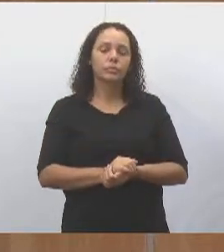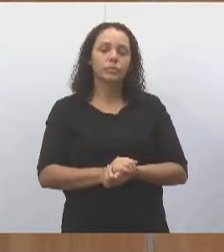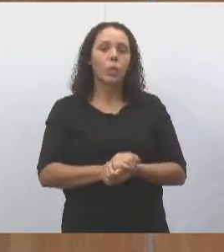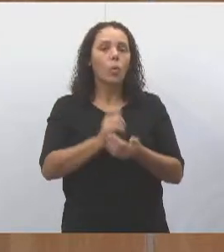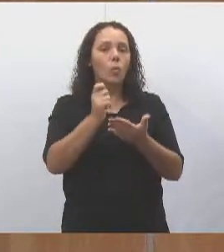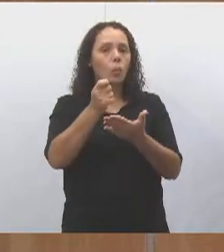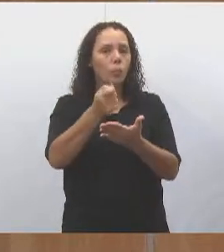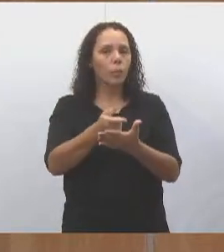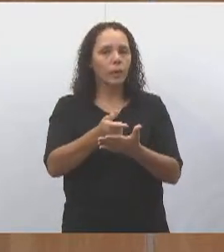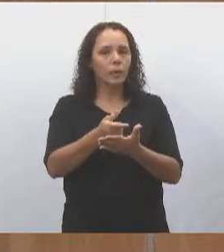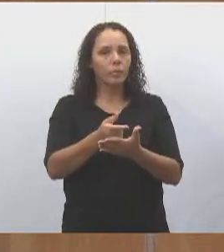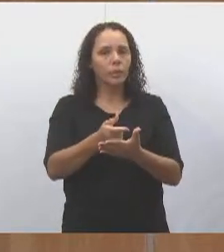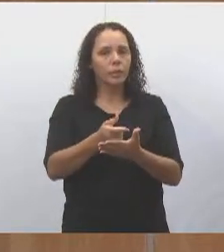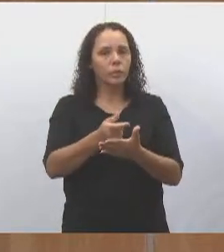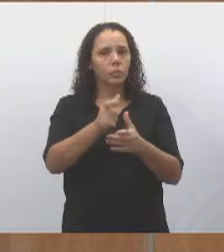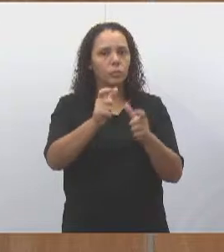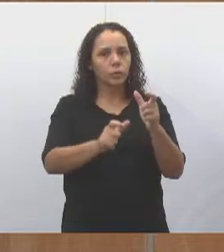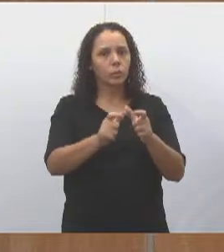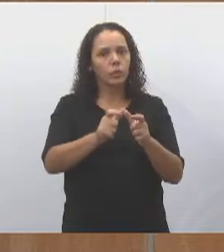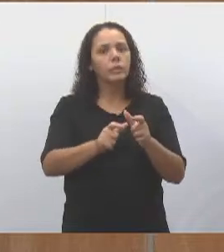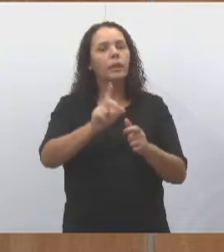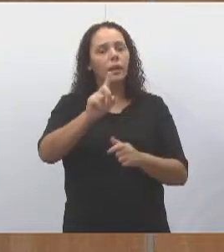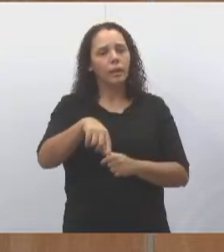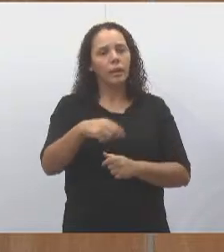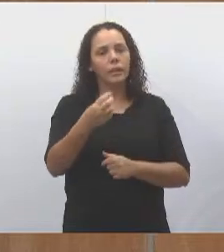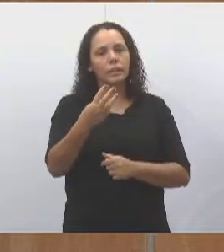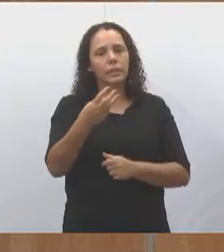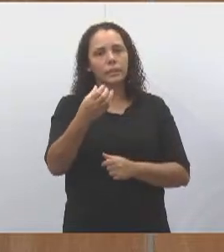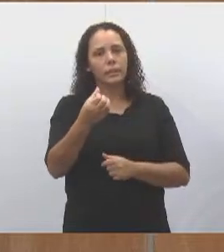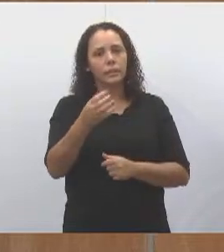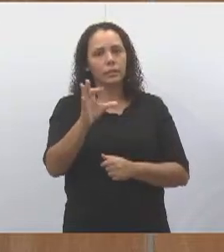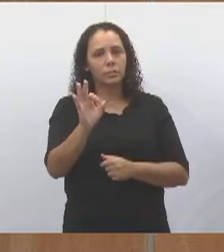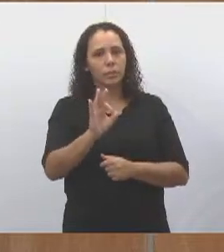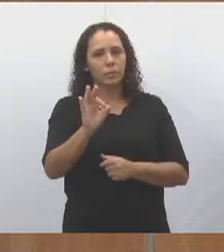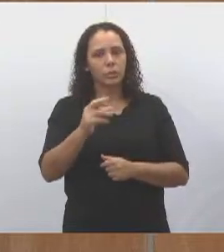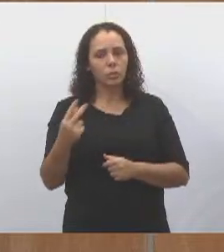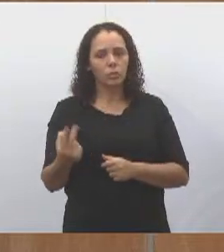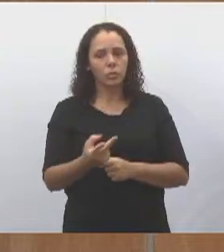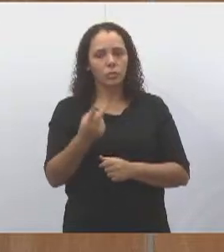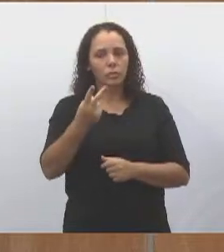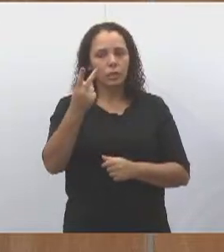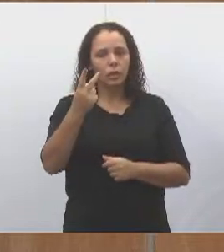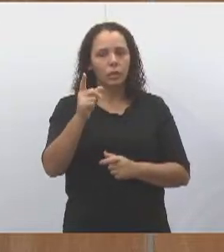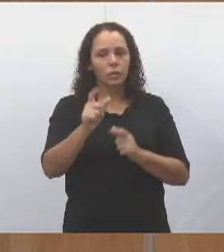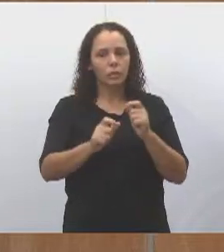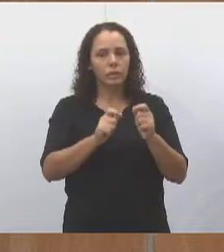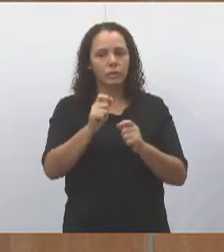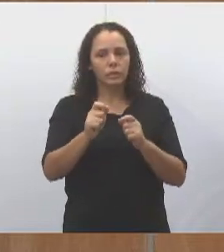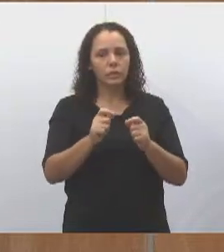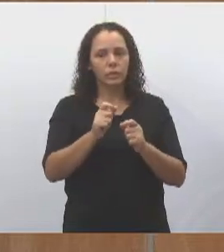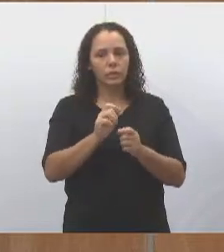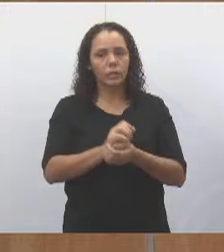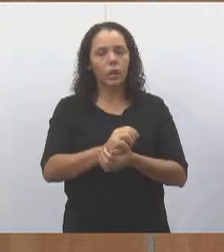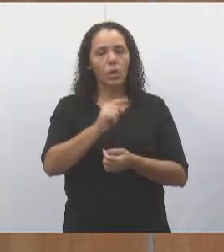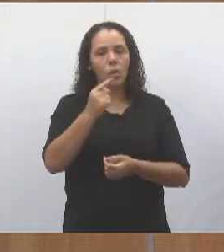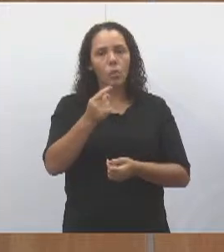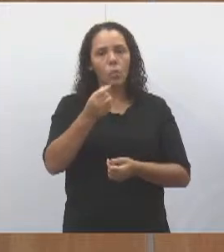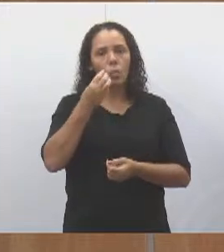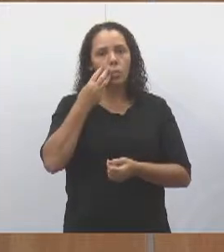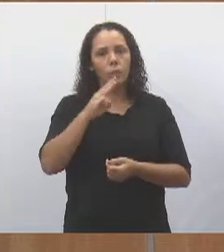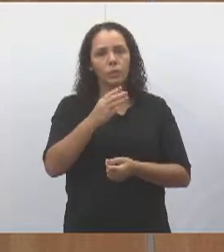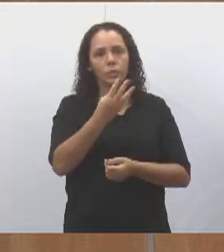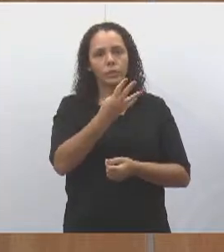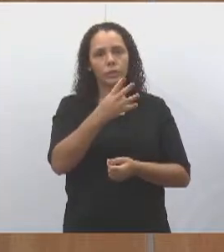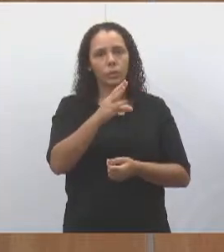pagamento, realmente é 36%. O senhor pediu os valores, né? A receita corrente líquida prevista é de